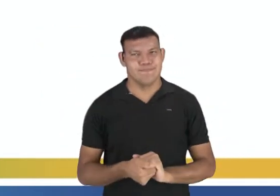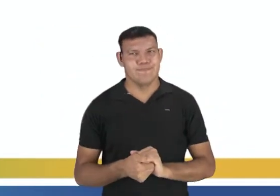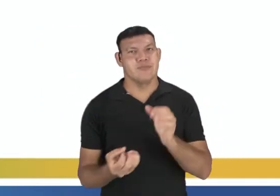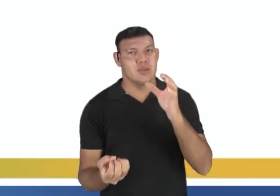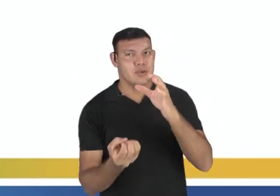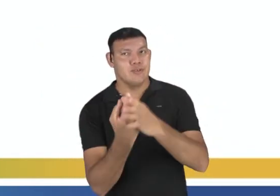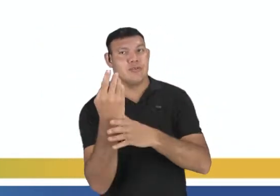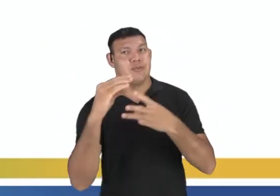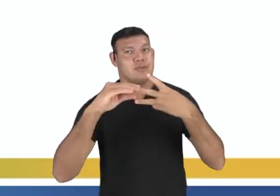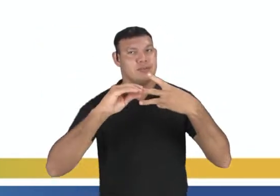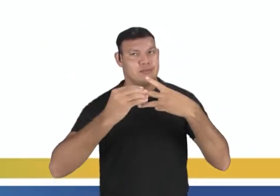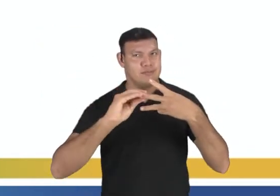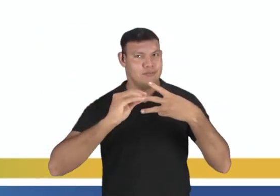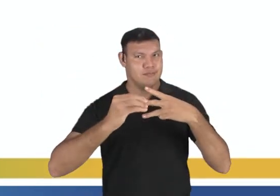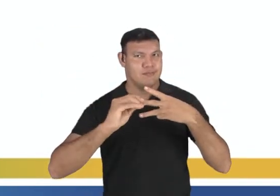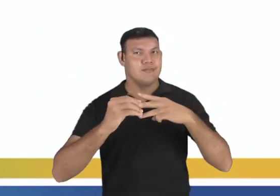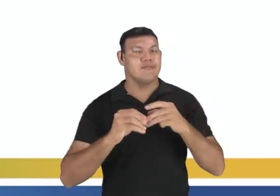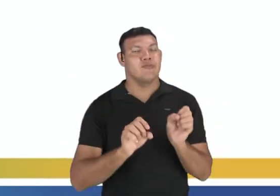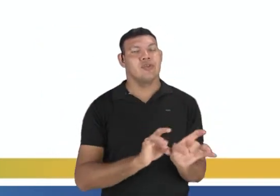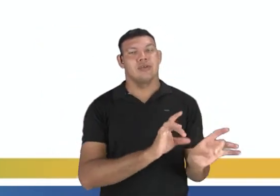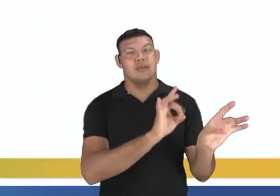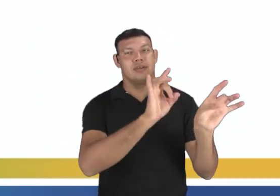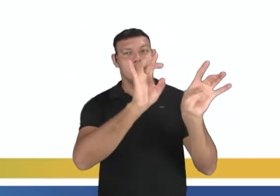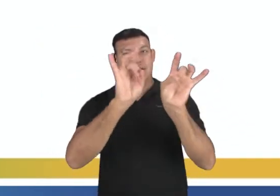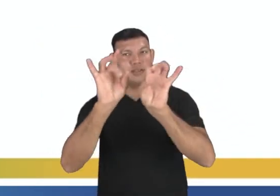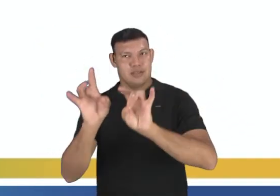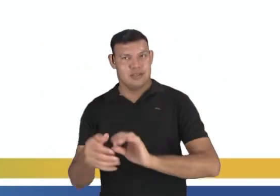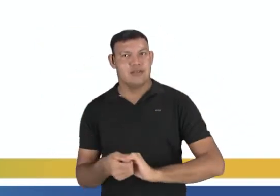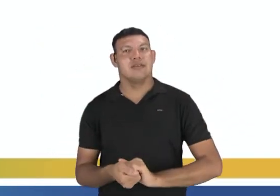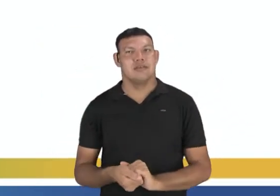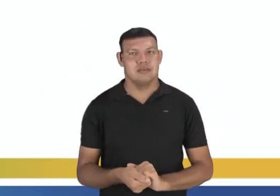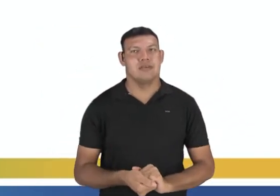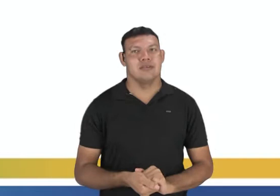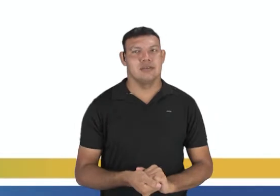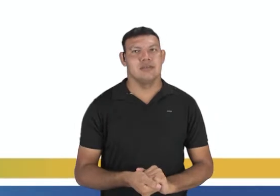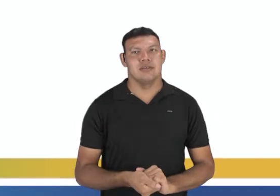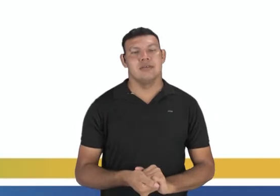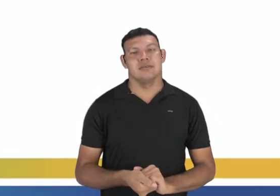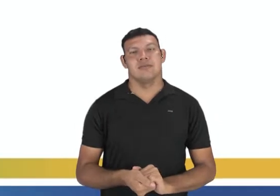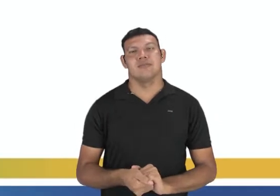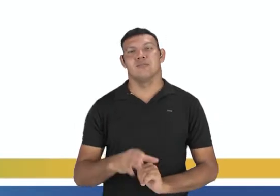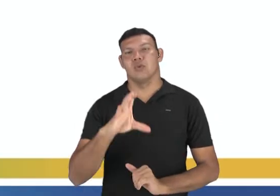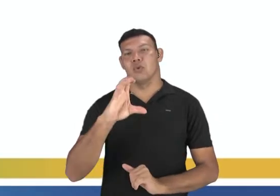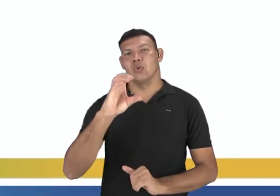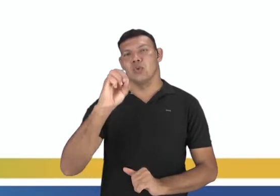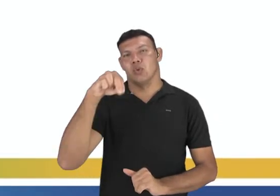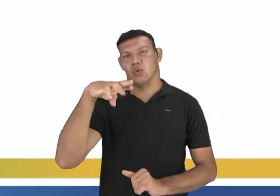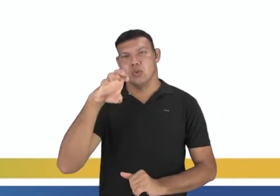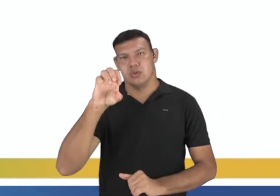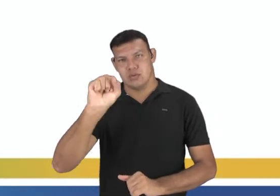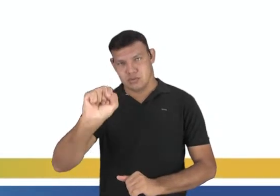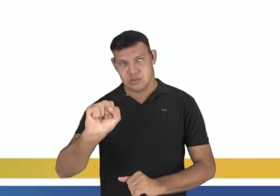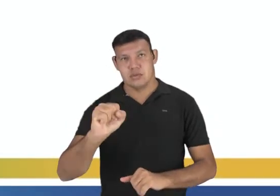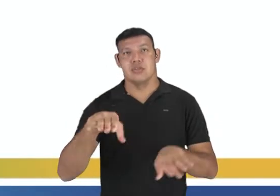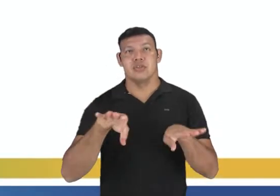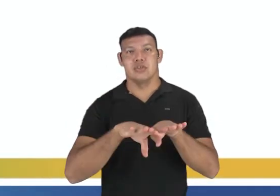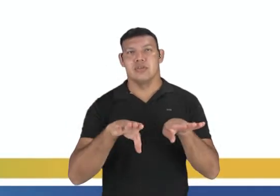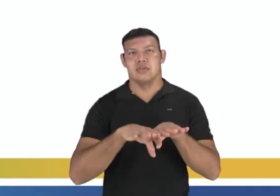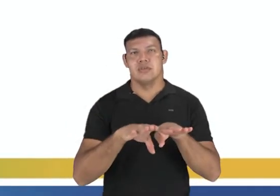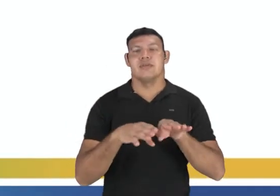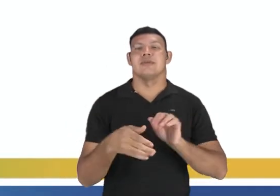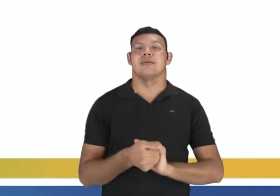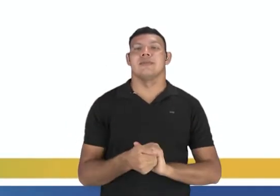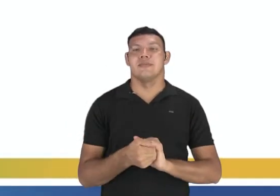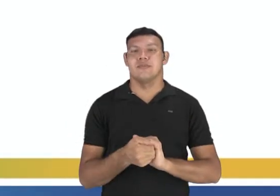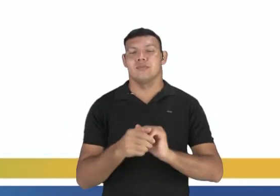células especiais, que são células de cones e bastonetes. Como vocês podem ver na imagem, a luz passa